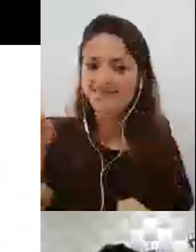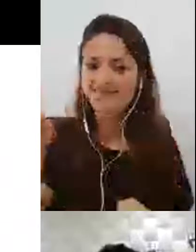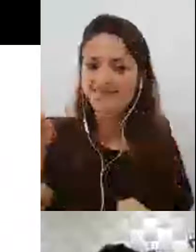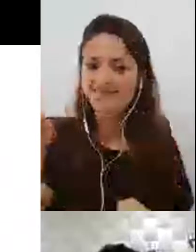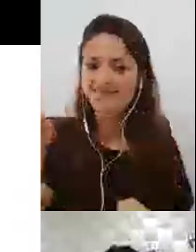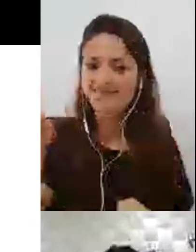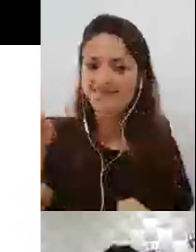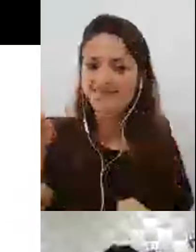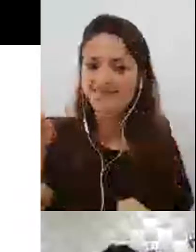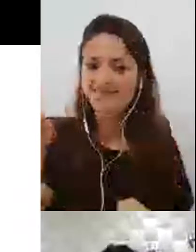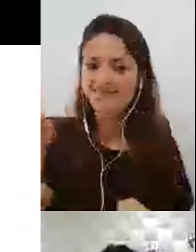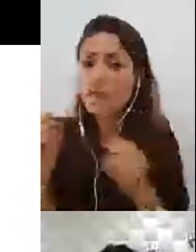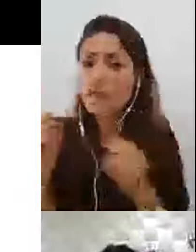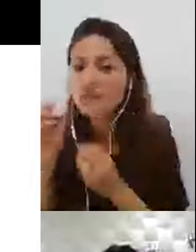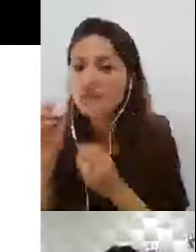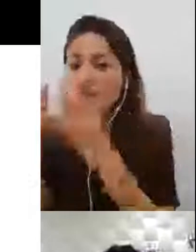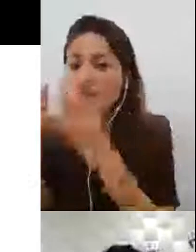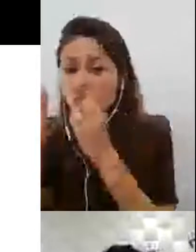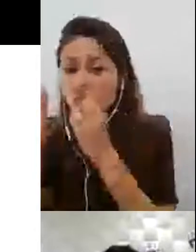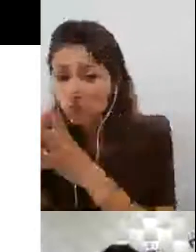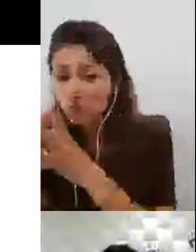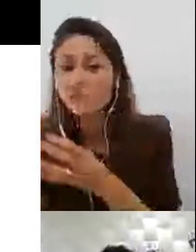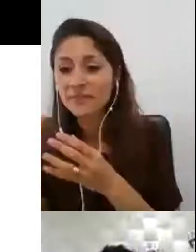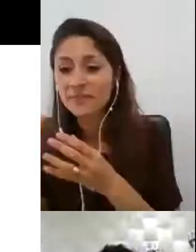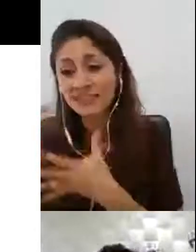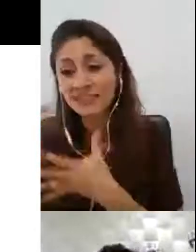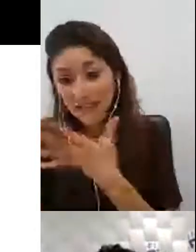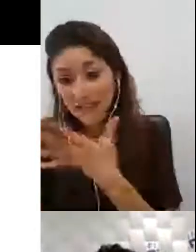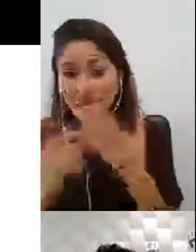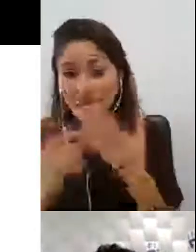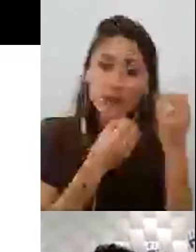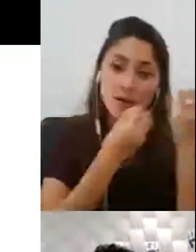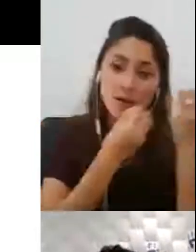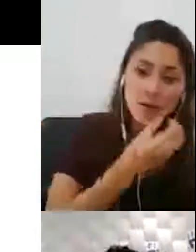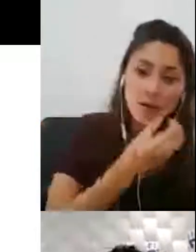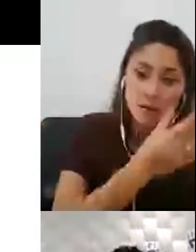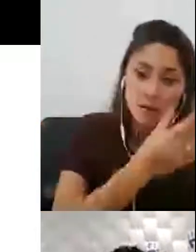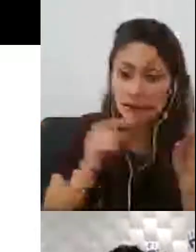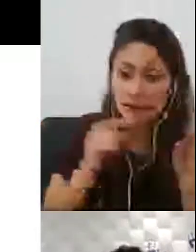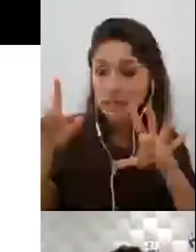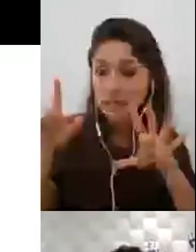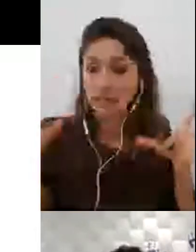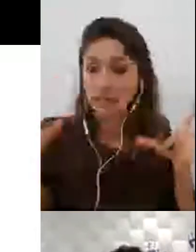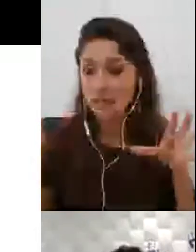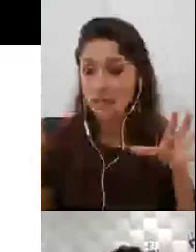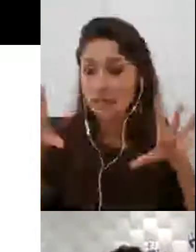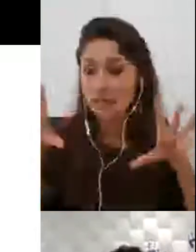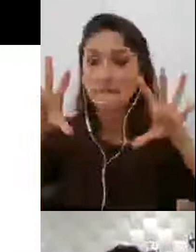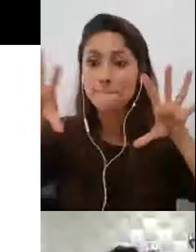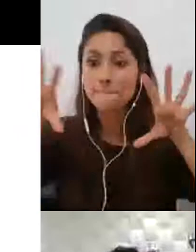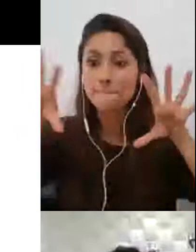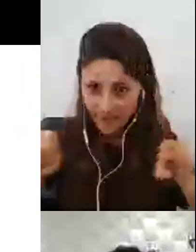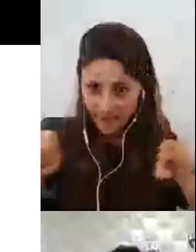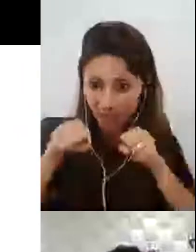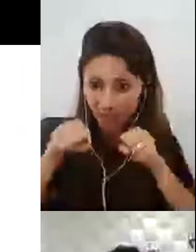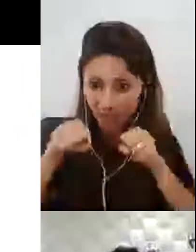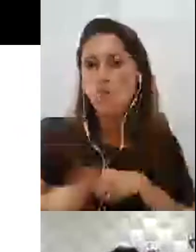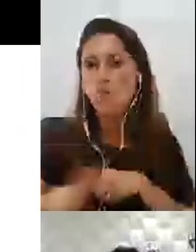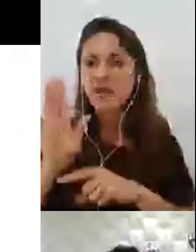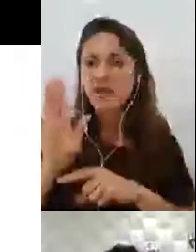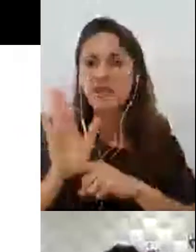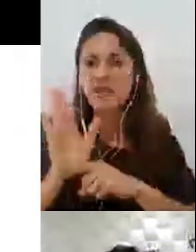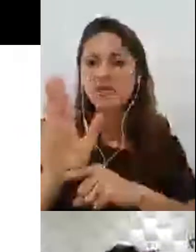diferença é isso, né? Dados e informações são as novas matérias-primas. Ou seja, eu como